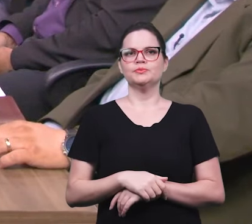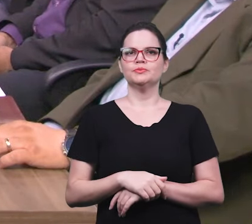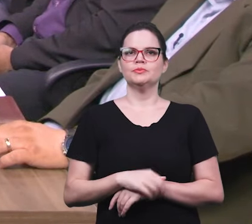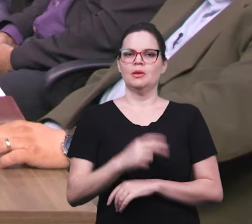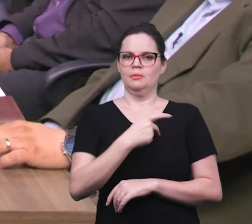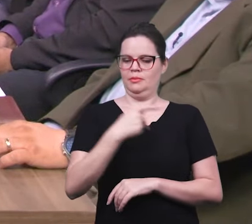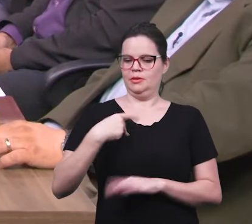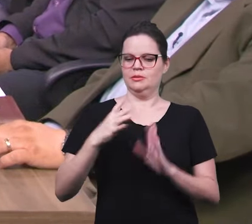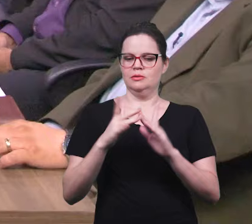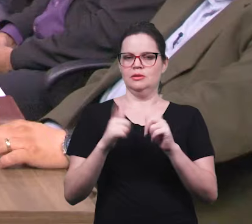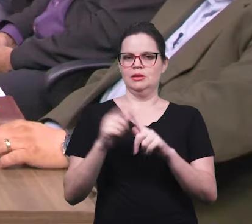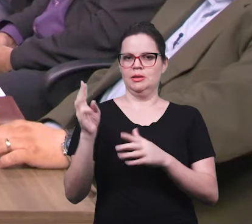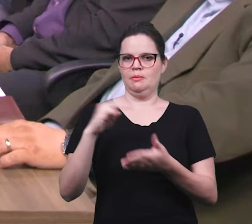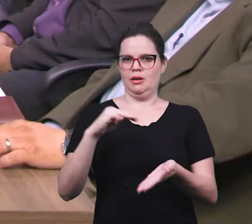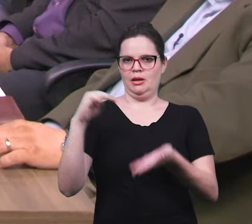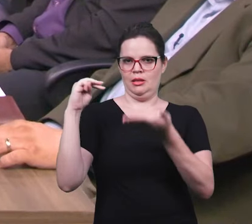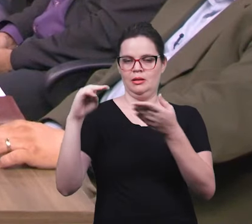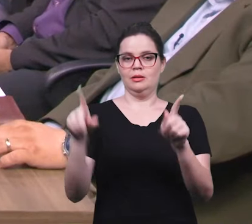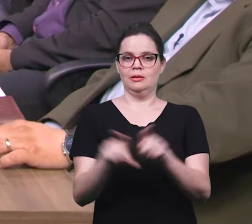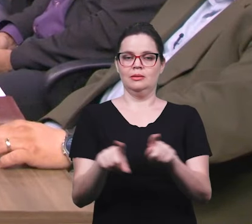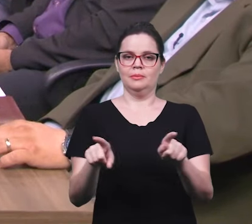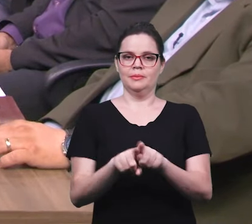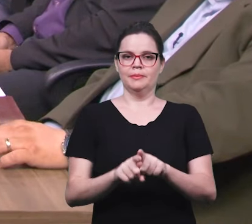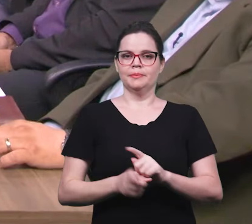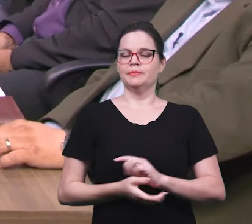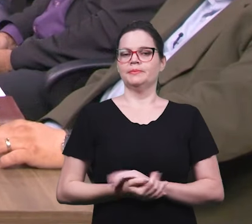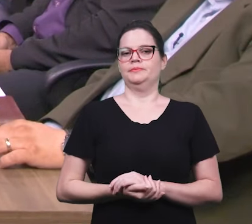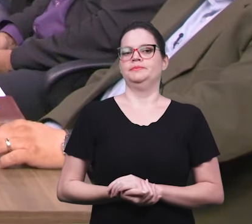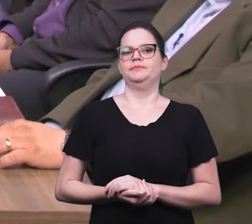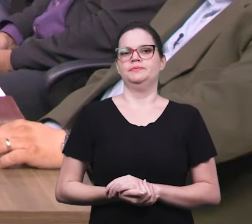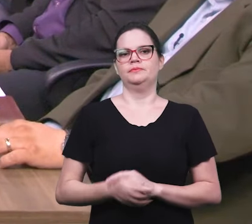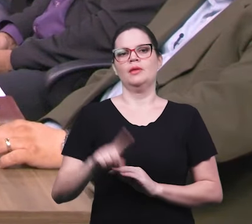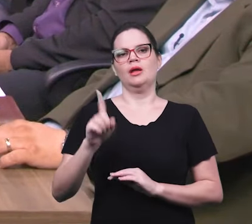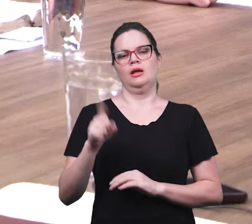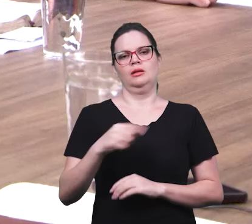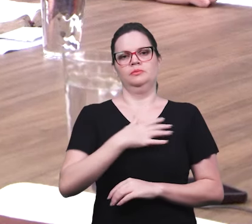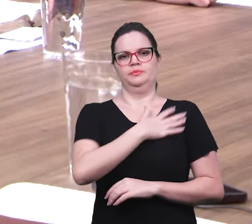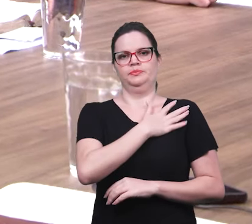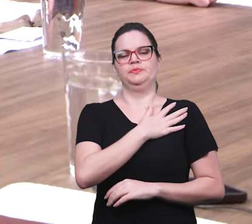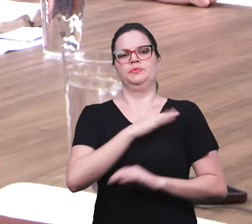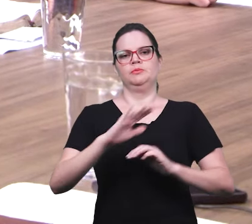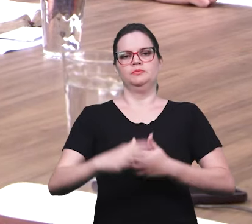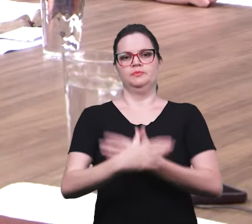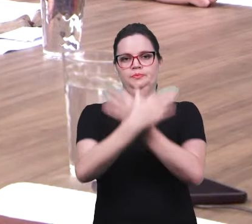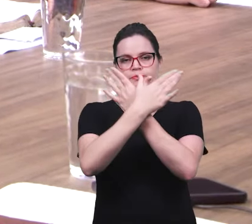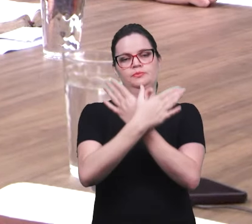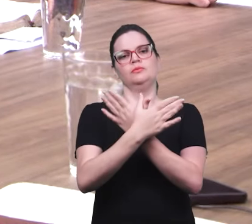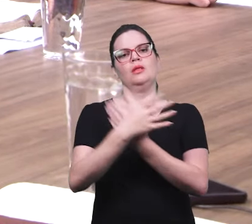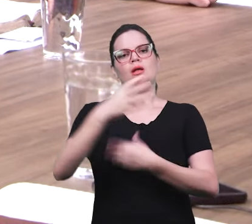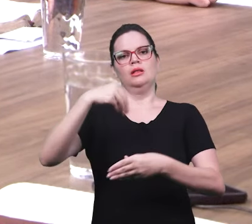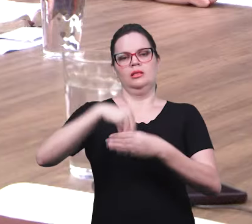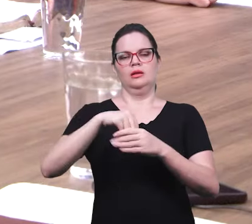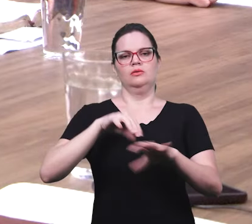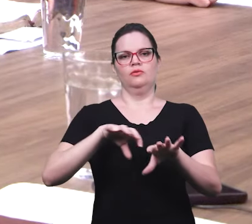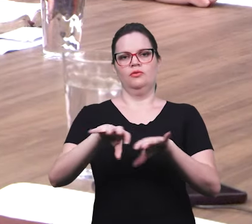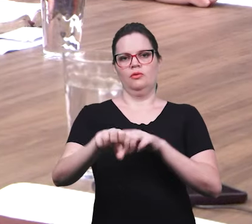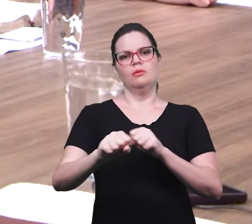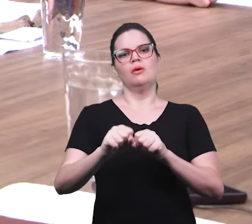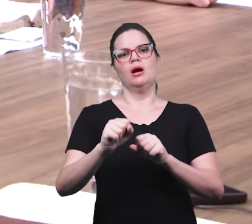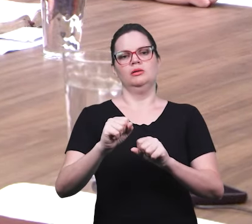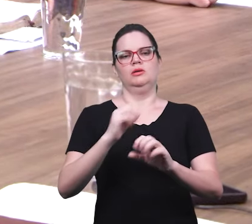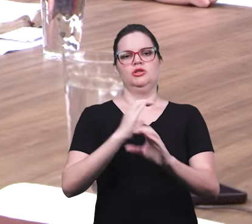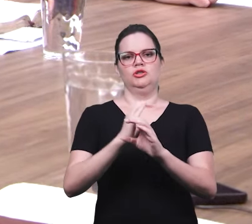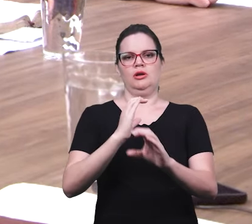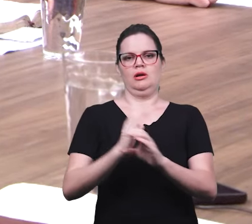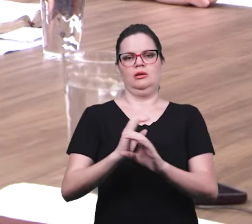também é pastor da Igreja Cristã Maranata e ele é coronel da Força Aérea, tem graduação em Engenharia Civil, mestrado em